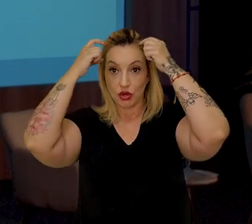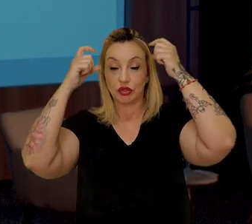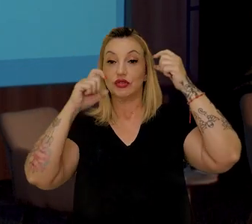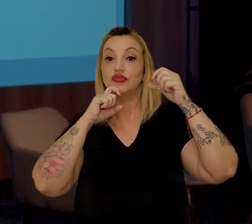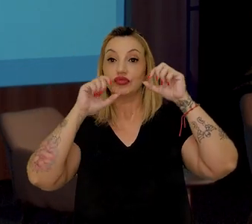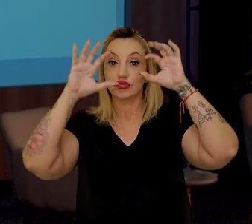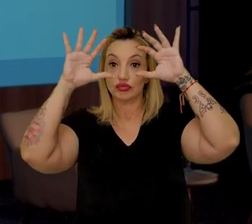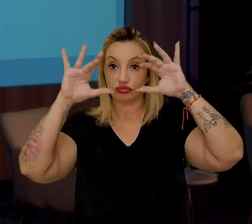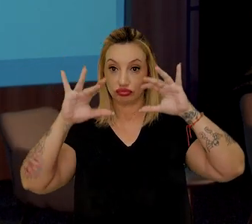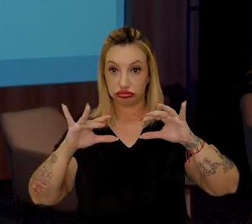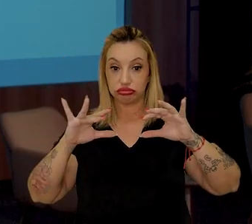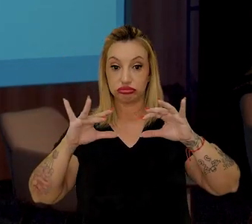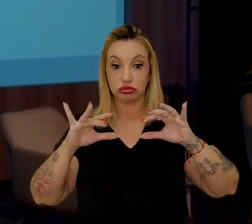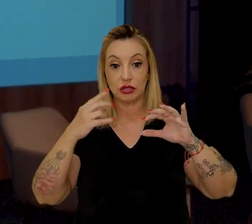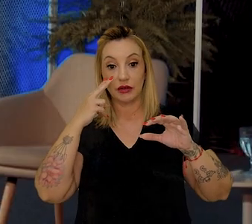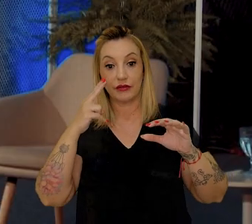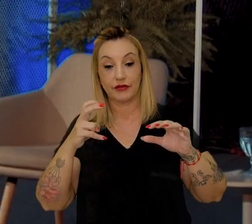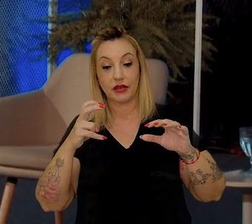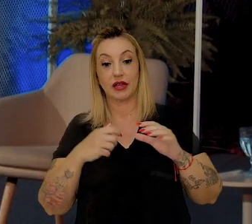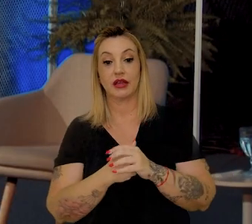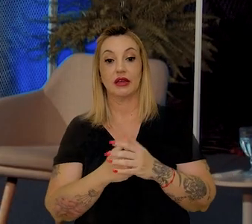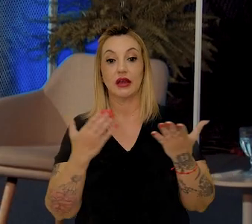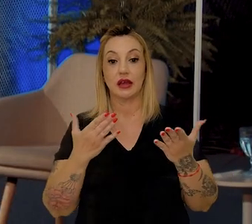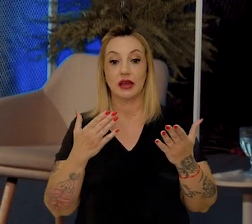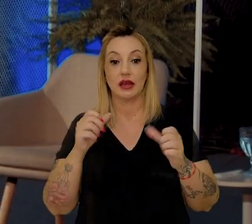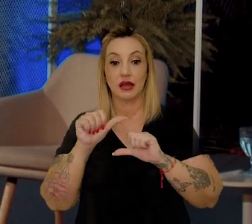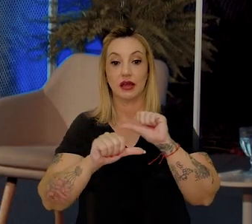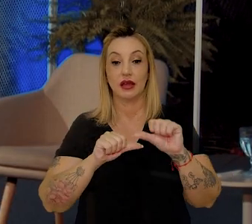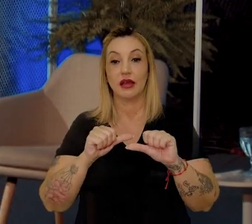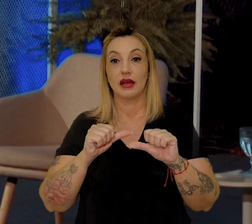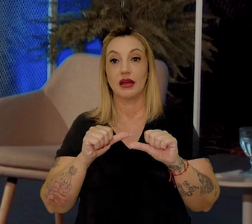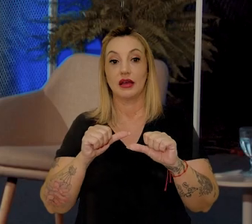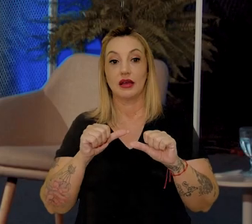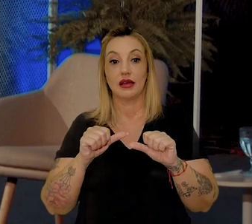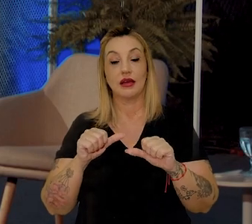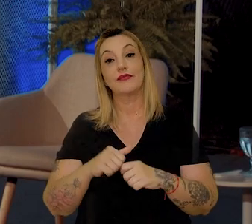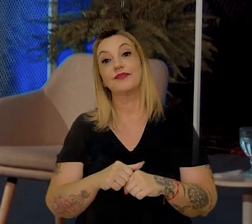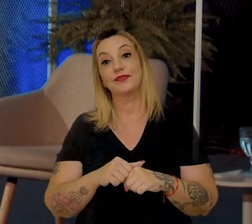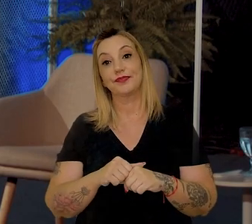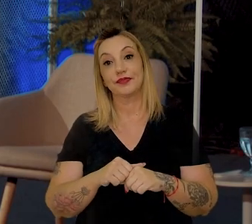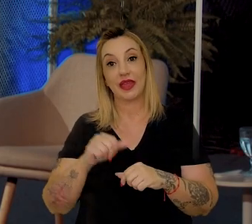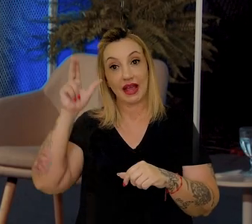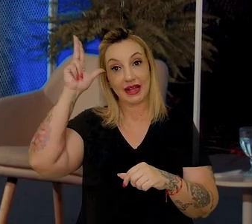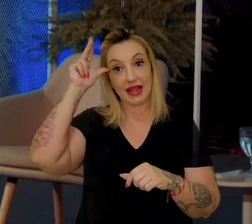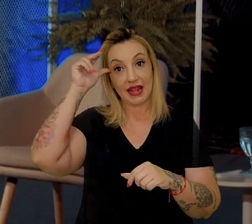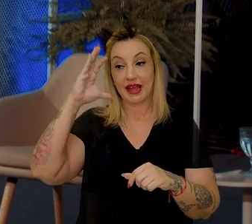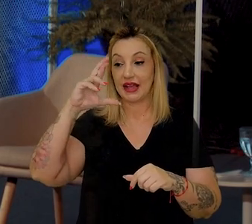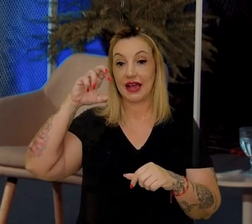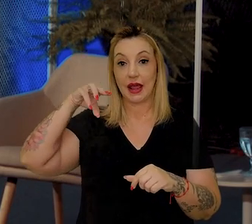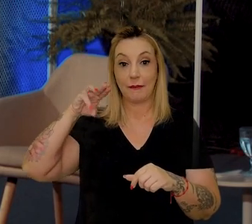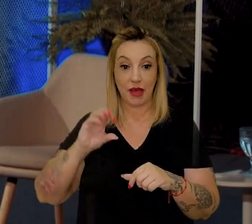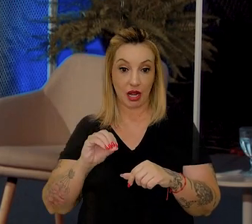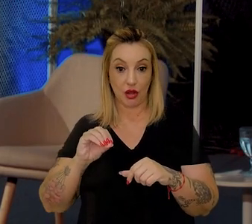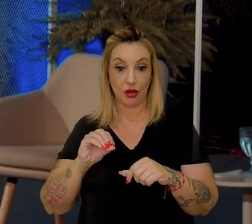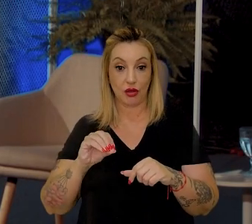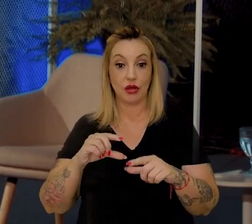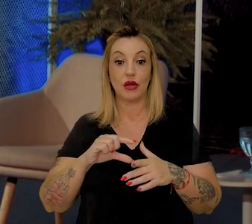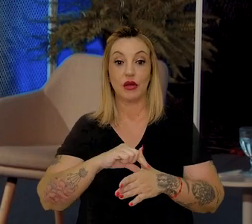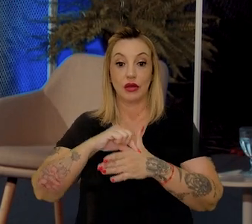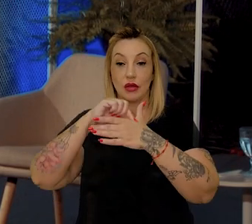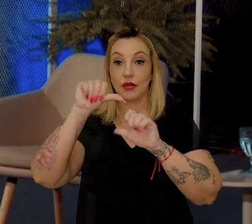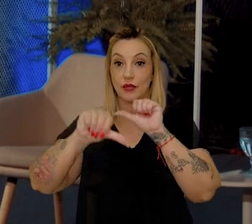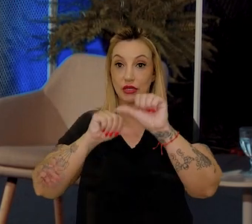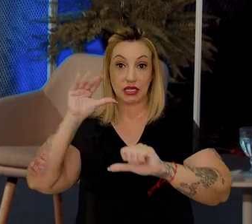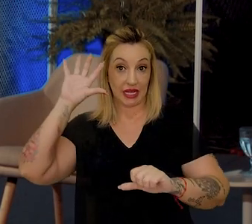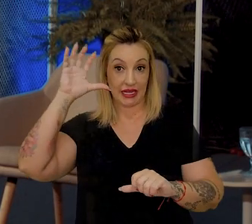é polar que a gente vê como ícone que agora virou o nosso o nosso cavalinho caramelo eh vai ser o próximo ícone da mudança